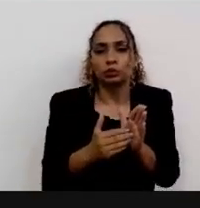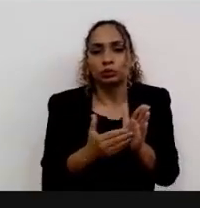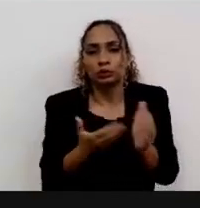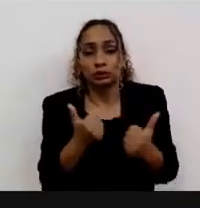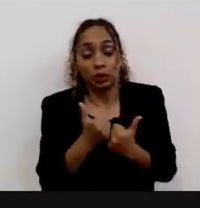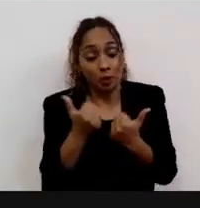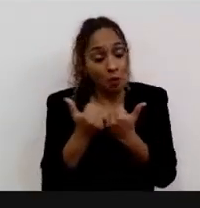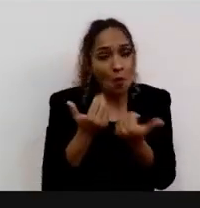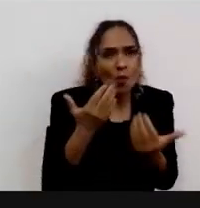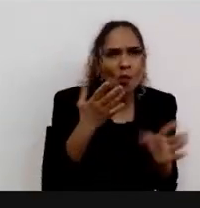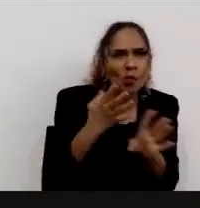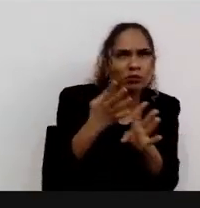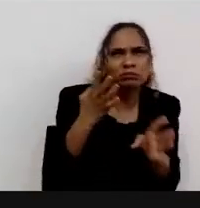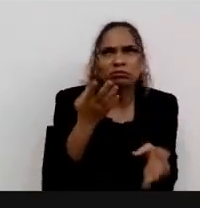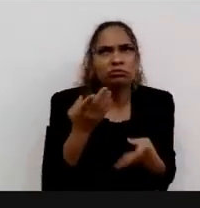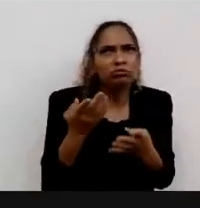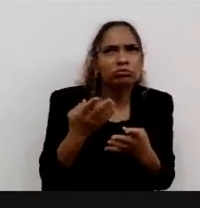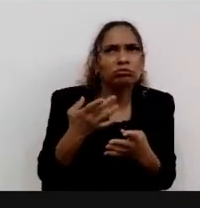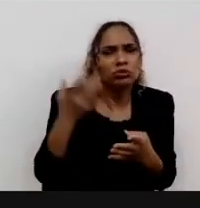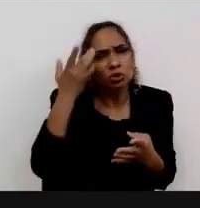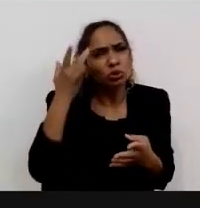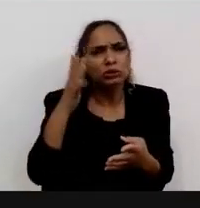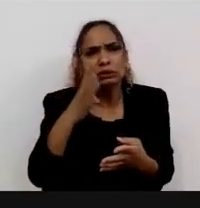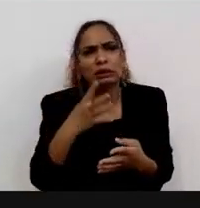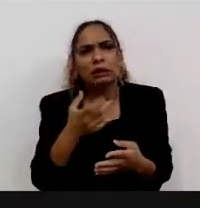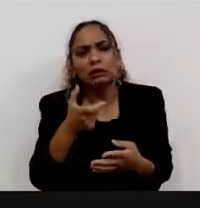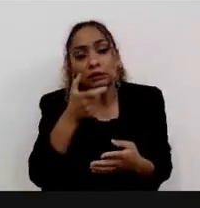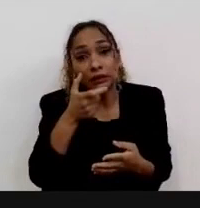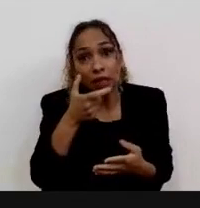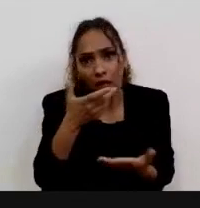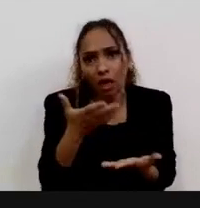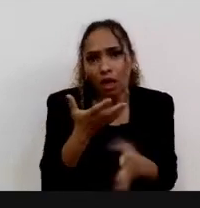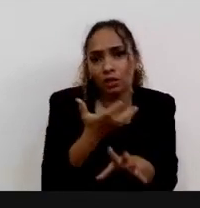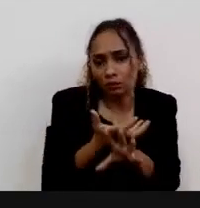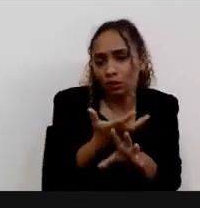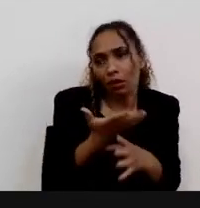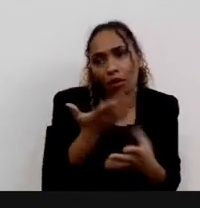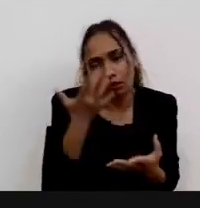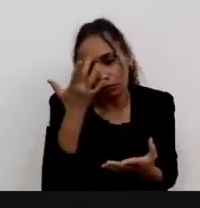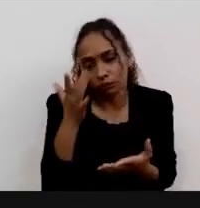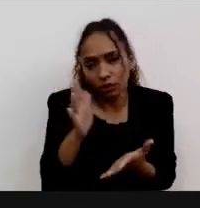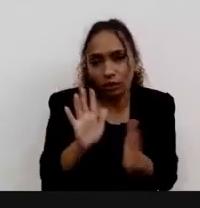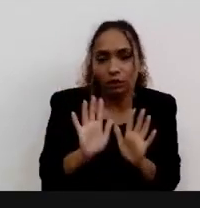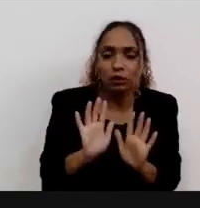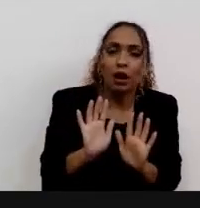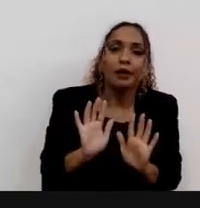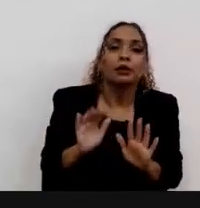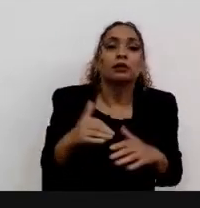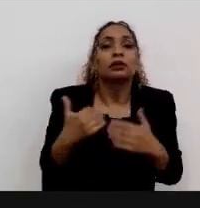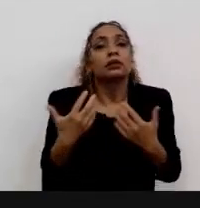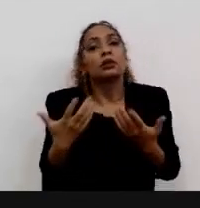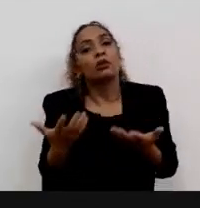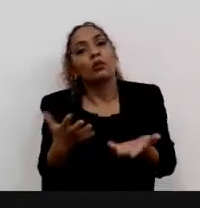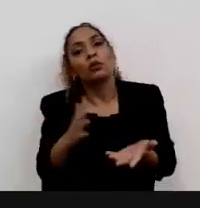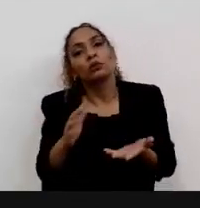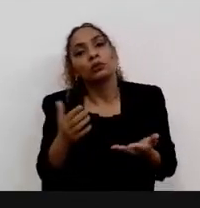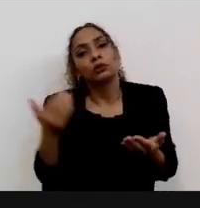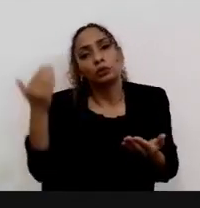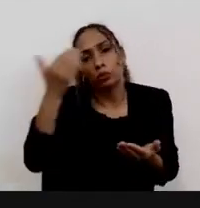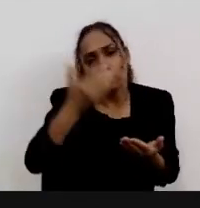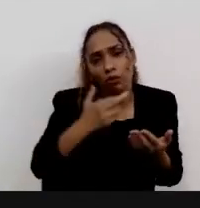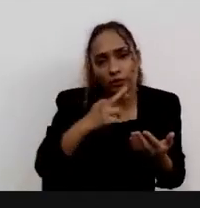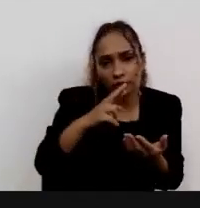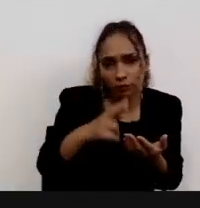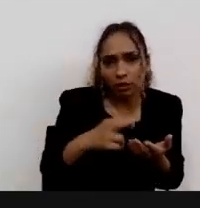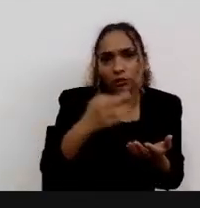ficam sem saber, né? Será que ele vai se interessar por essa matéria ou não, né? Então, mas, assim, quando a gente mostra o